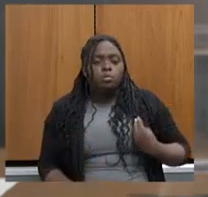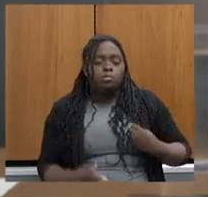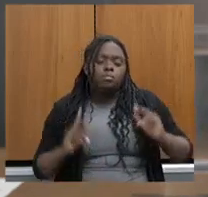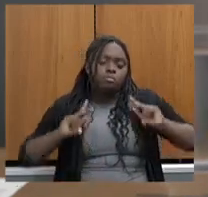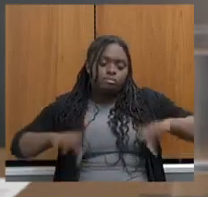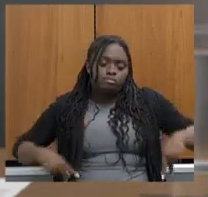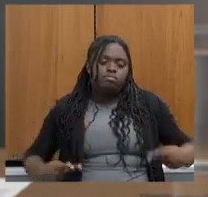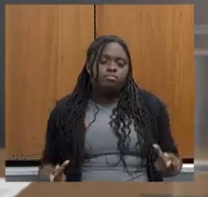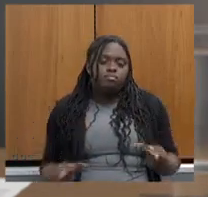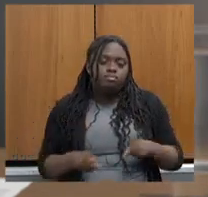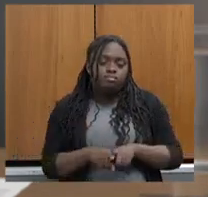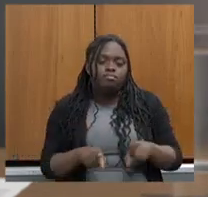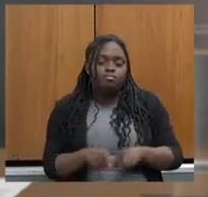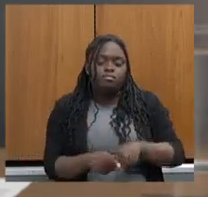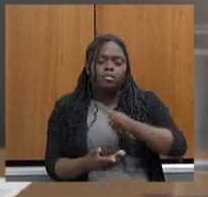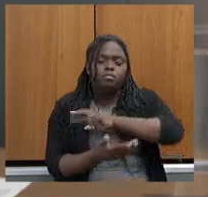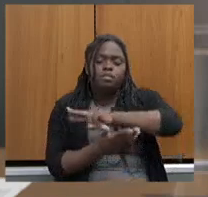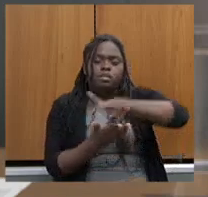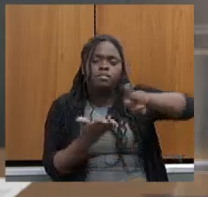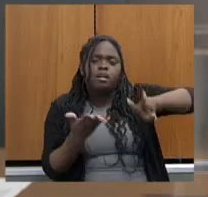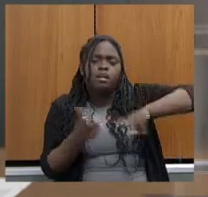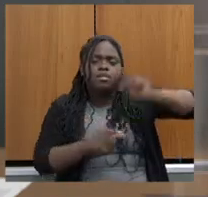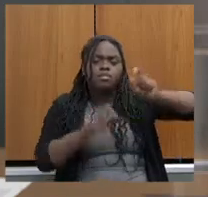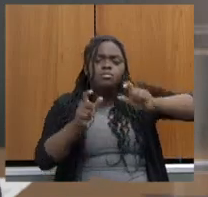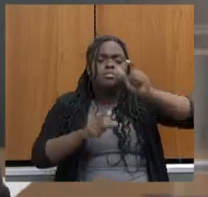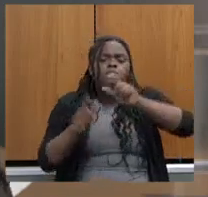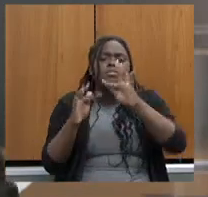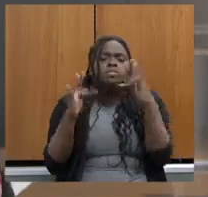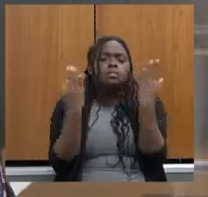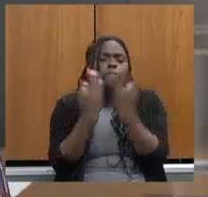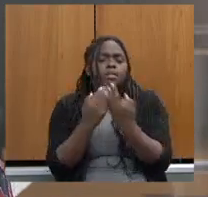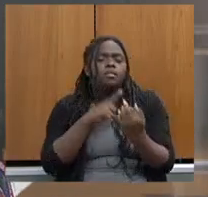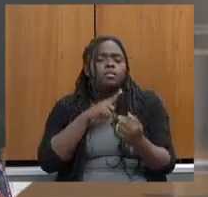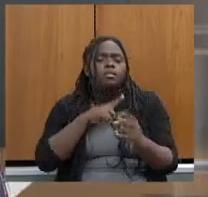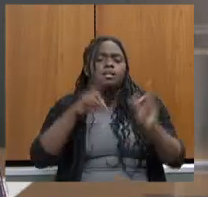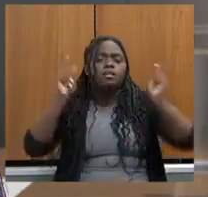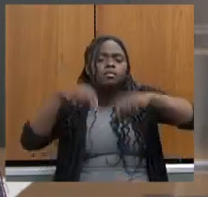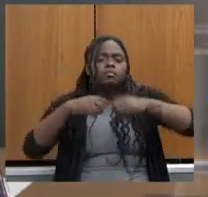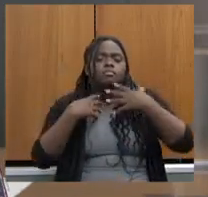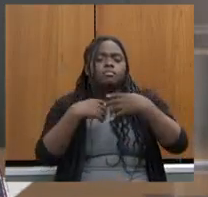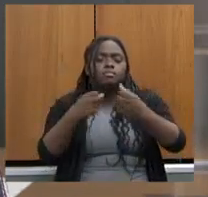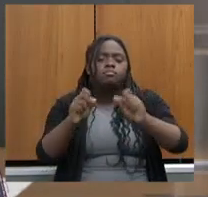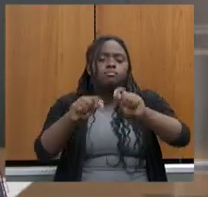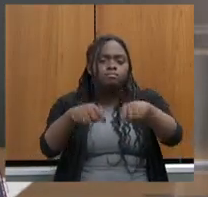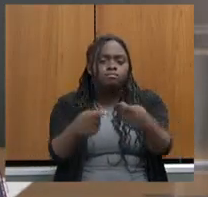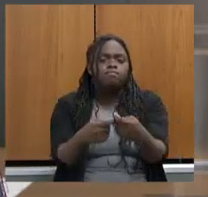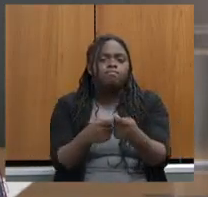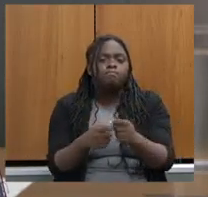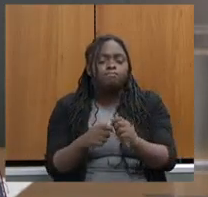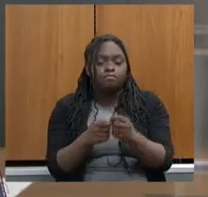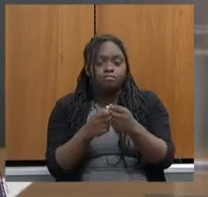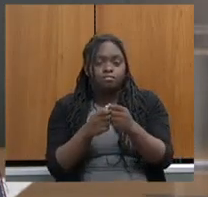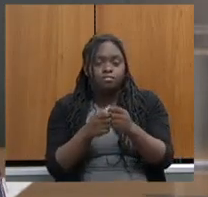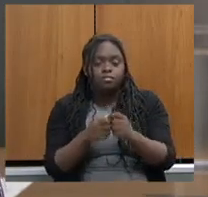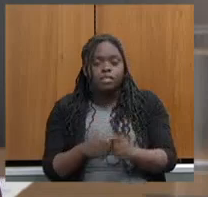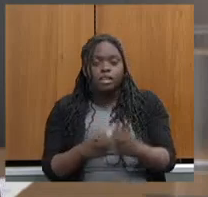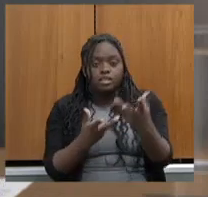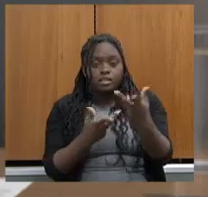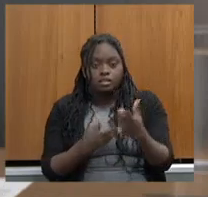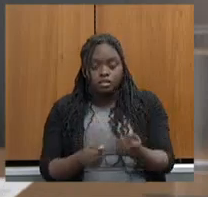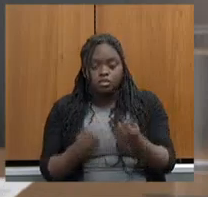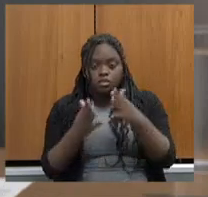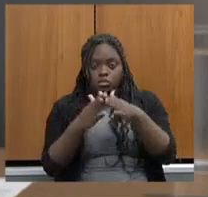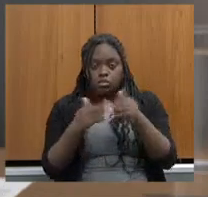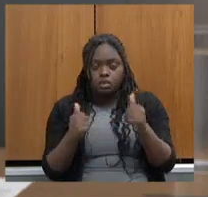humana e para diversos familiares que tem condição de receber esse atendimento eu peço que a equipe já possa passar essa